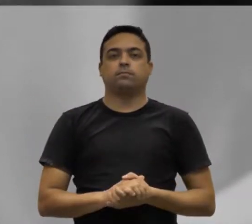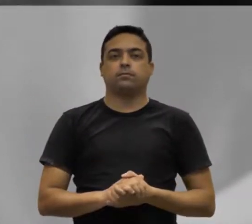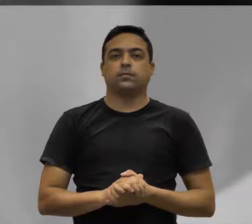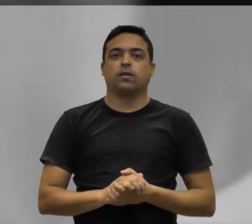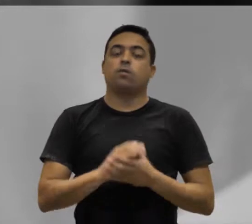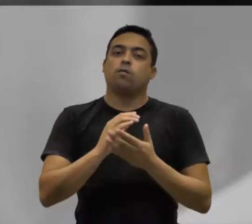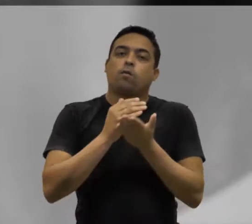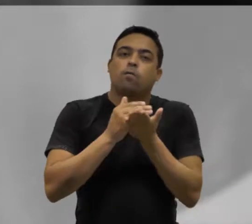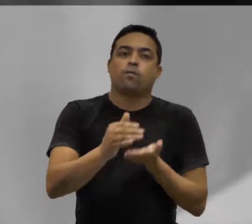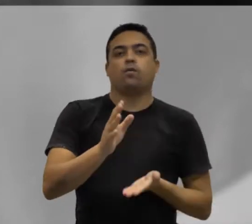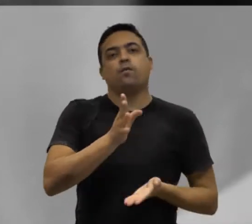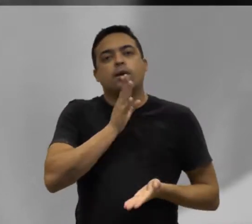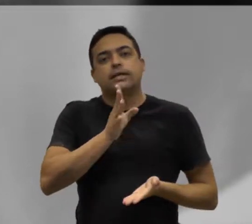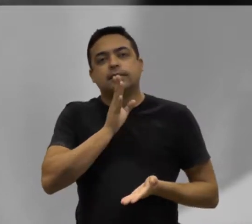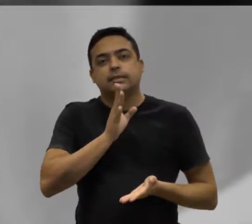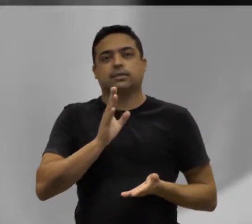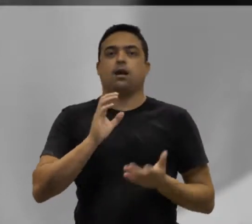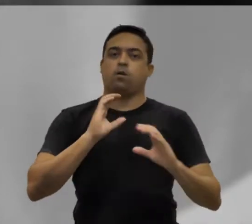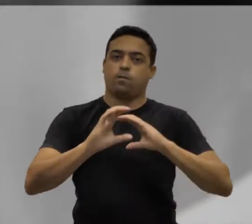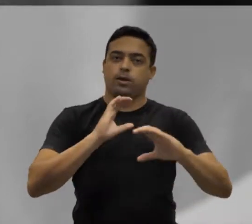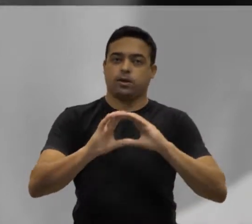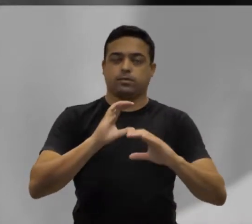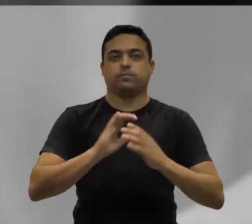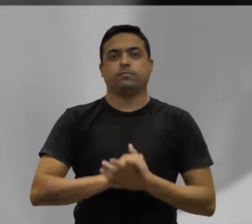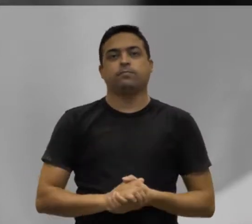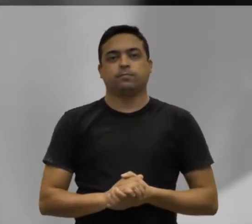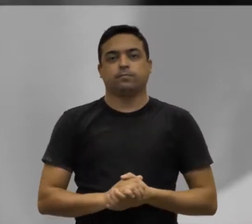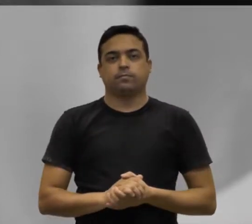a comunicação com a pessoa com surdo-cegueira.